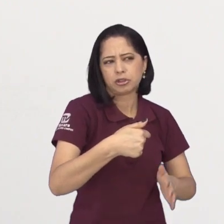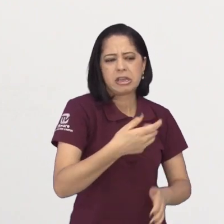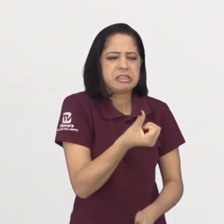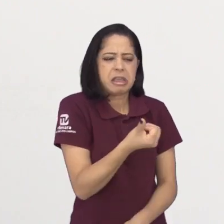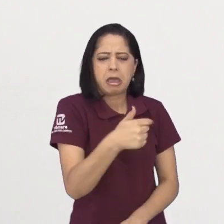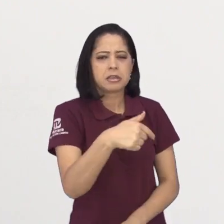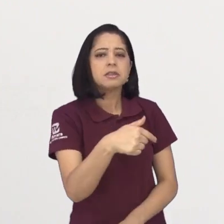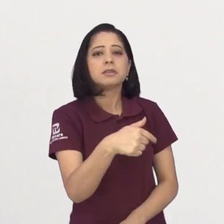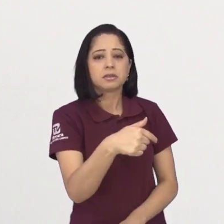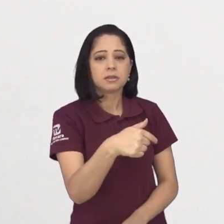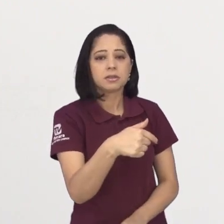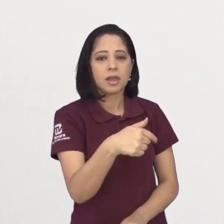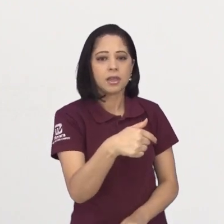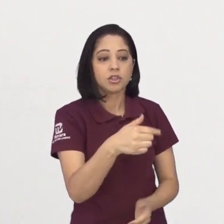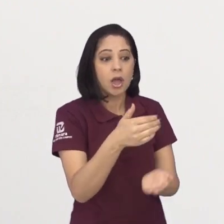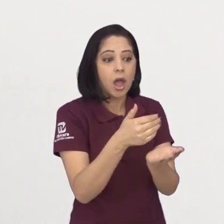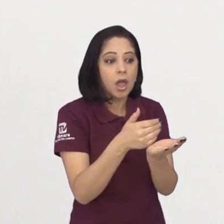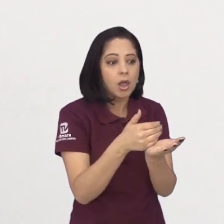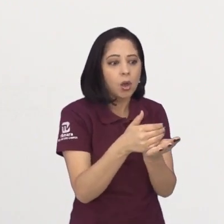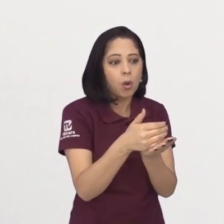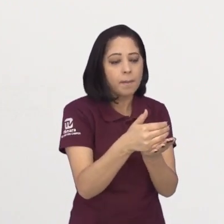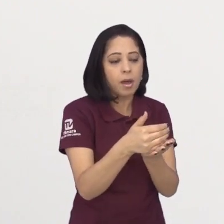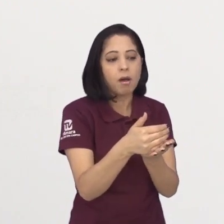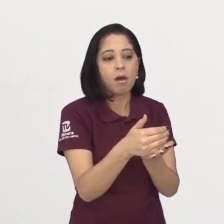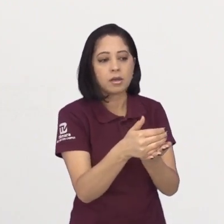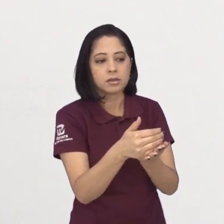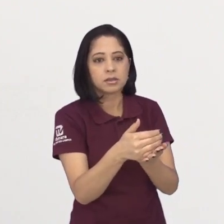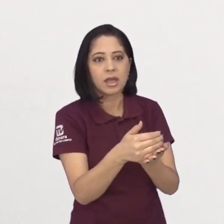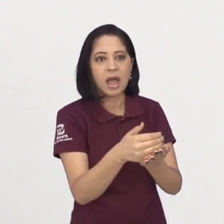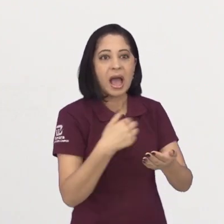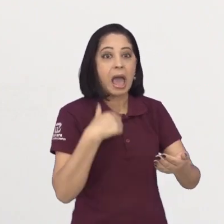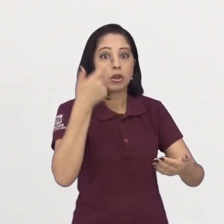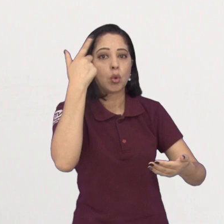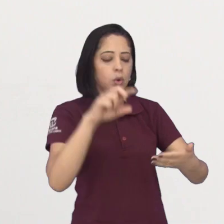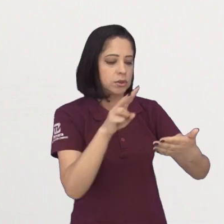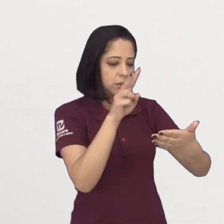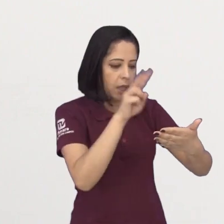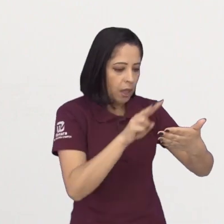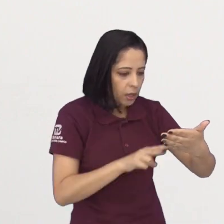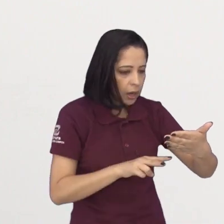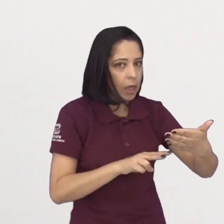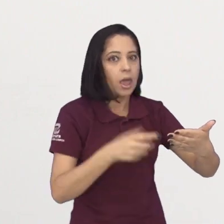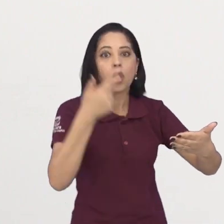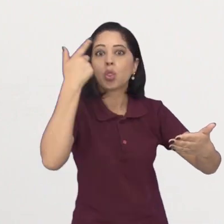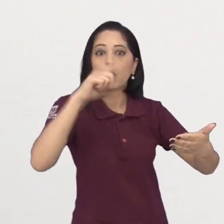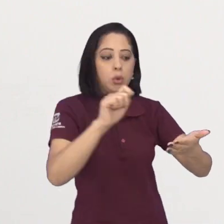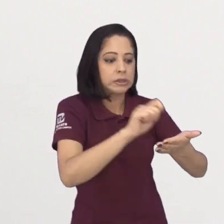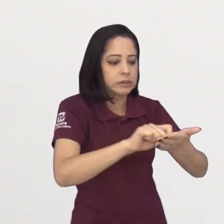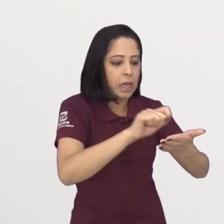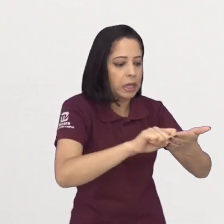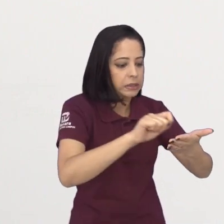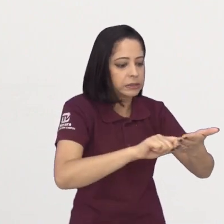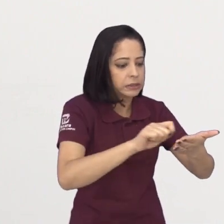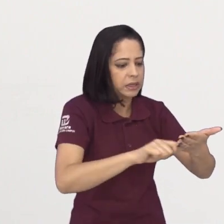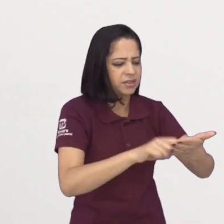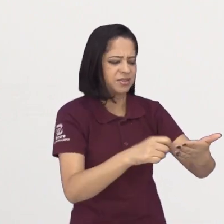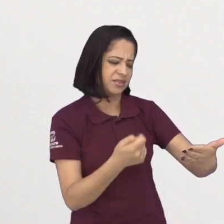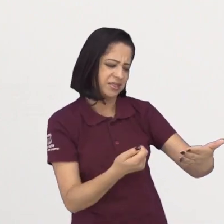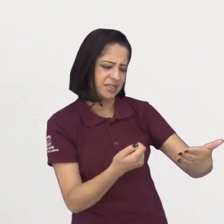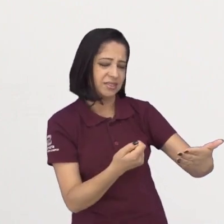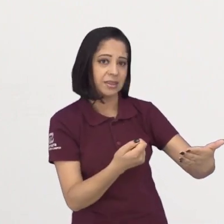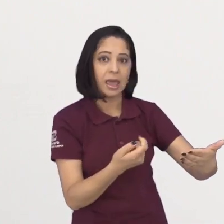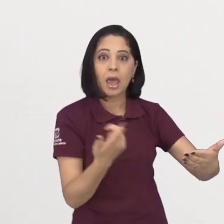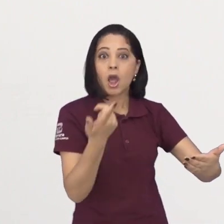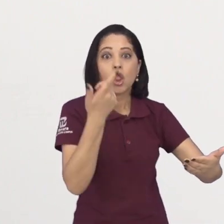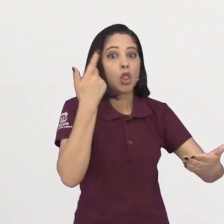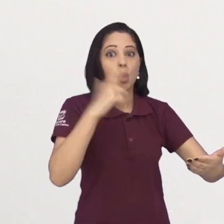de 7 anos, ali 6, 7 anos, e começam a apresentar algumas dificuldades de leitura,